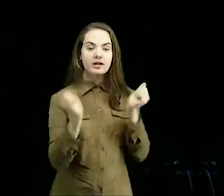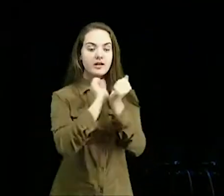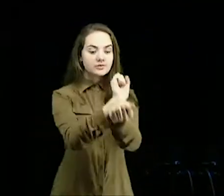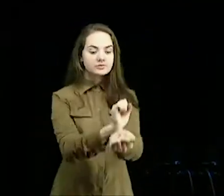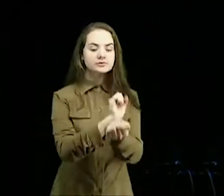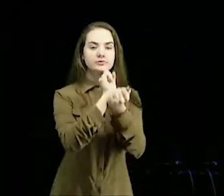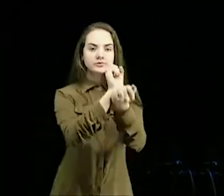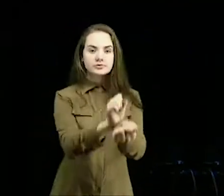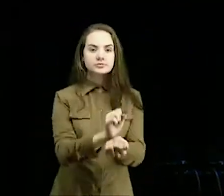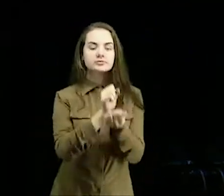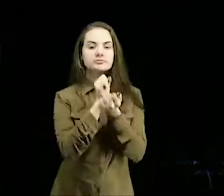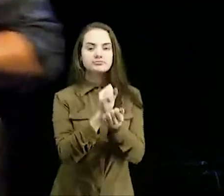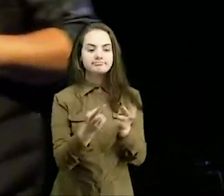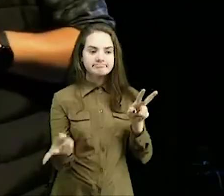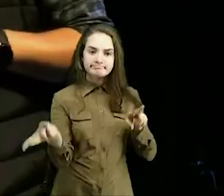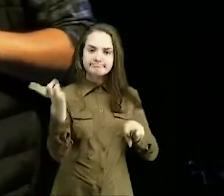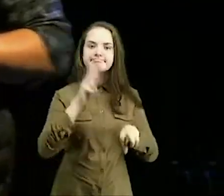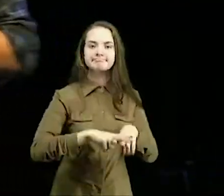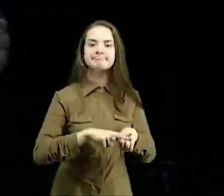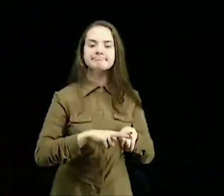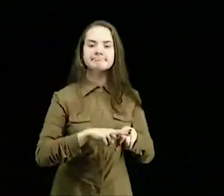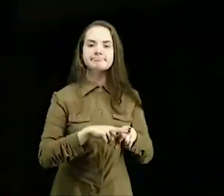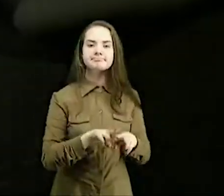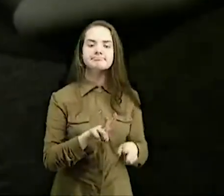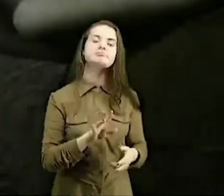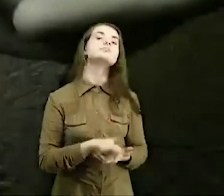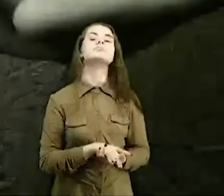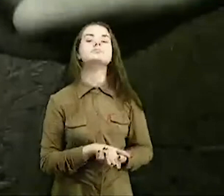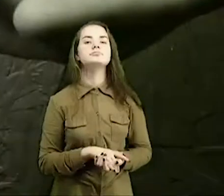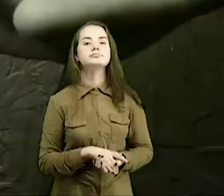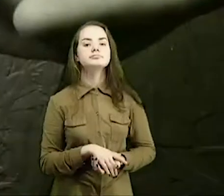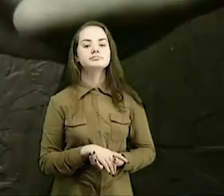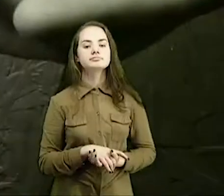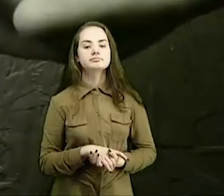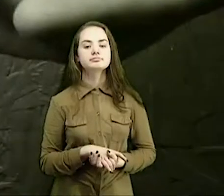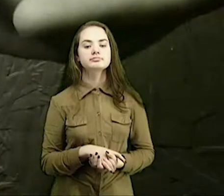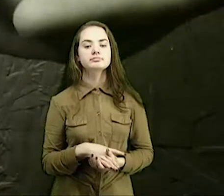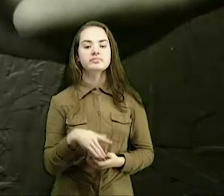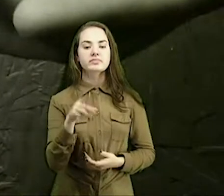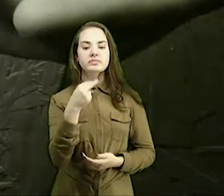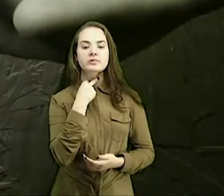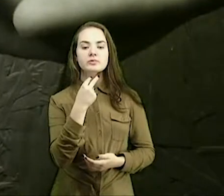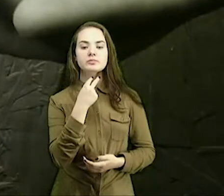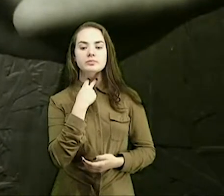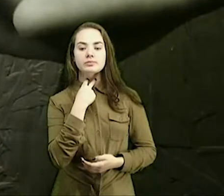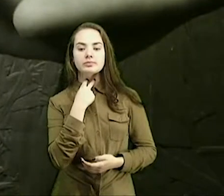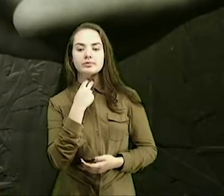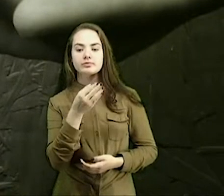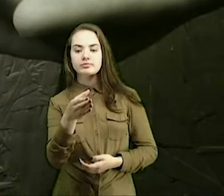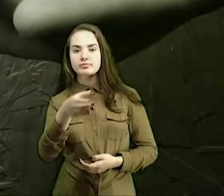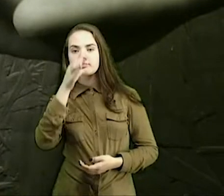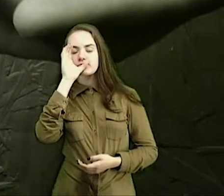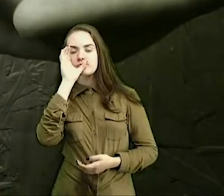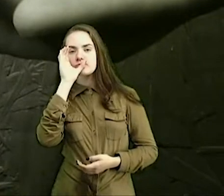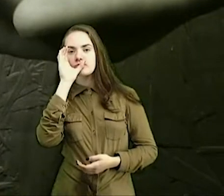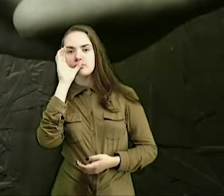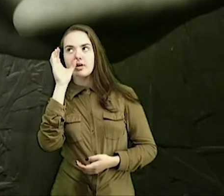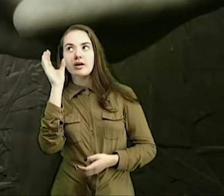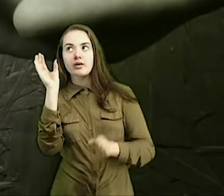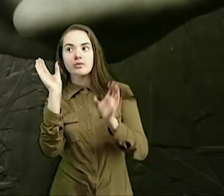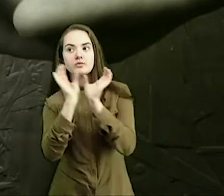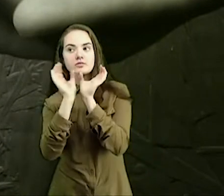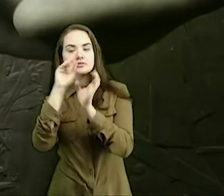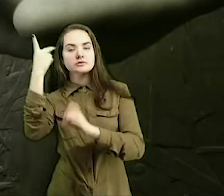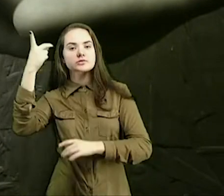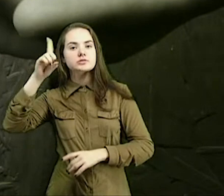prisões. E ele continua, não podeis beber o cálice do Senhor e o cálice dos demônios, ou o cálice